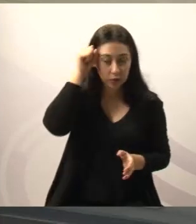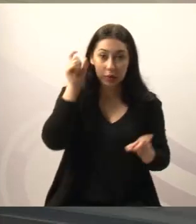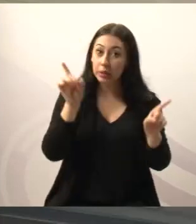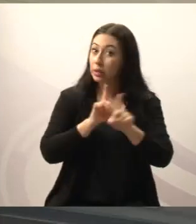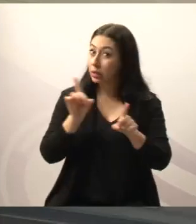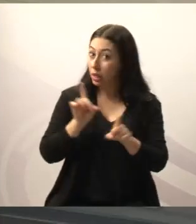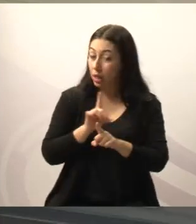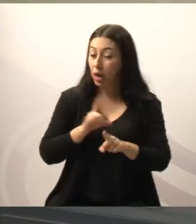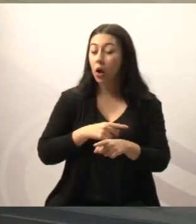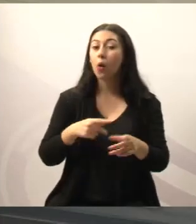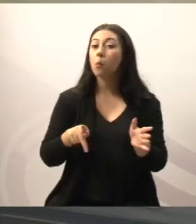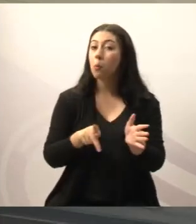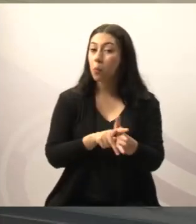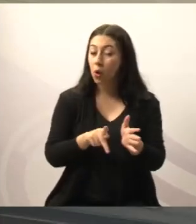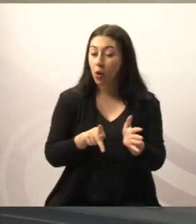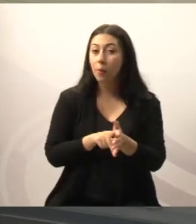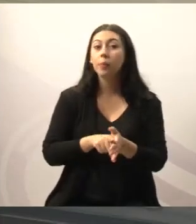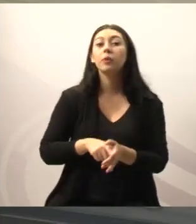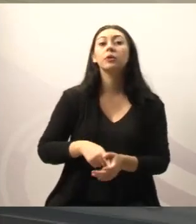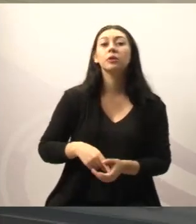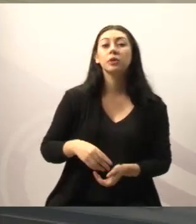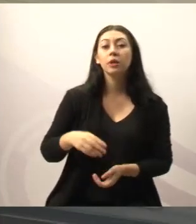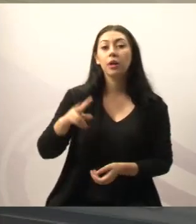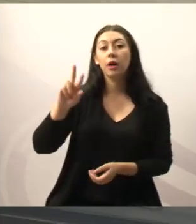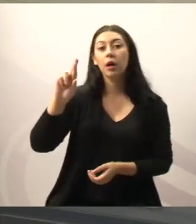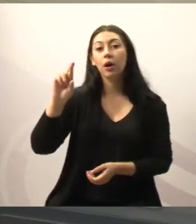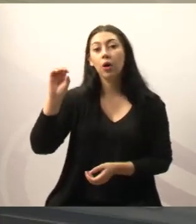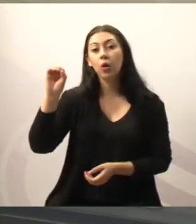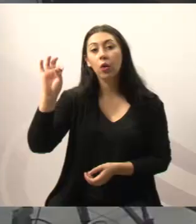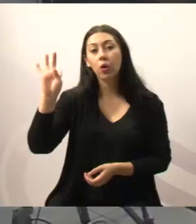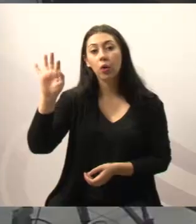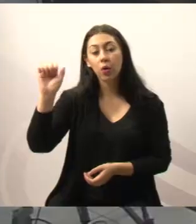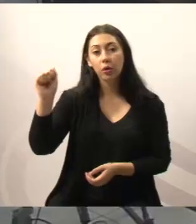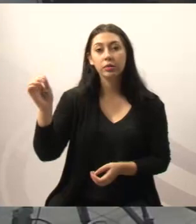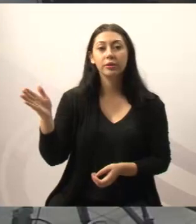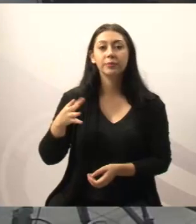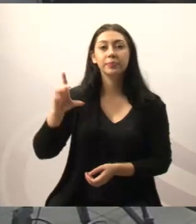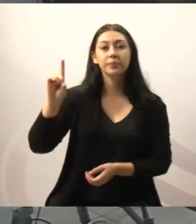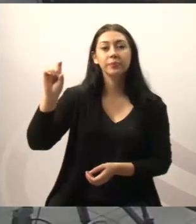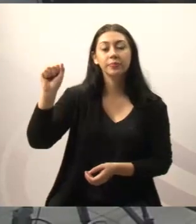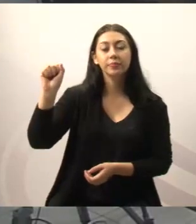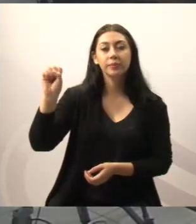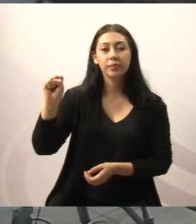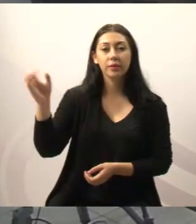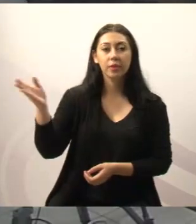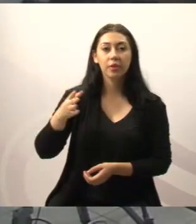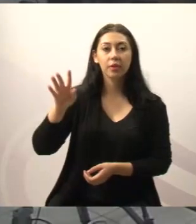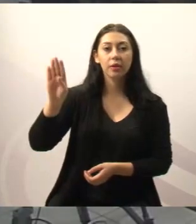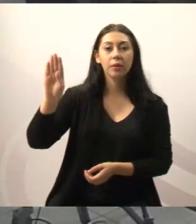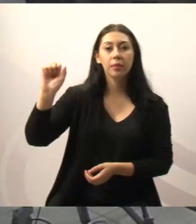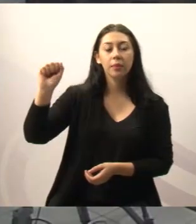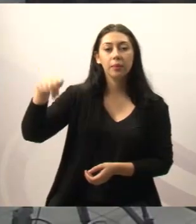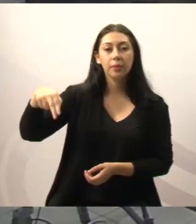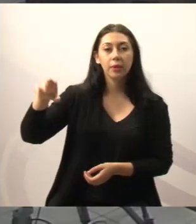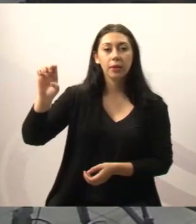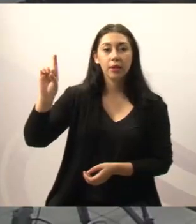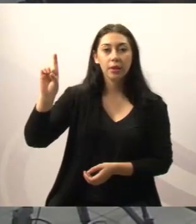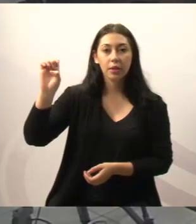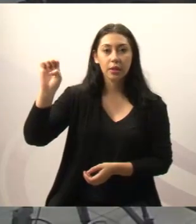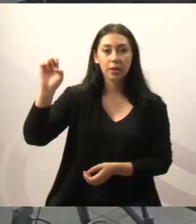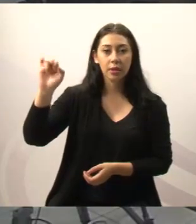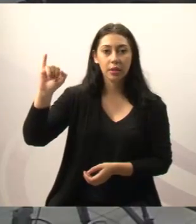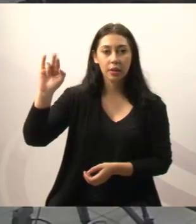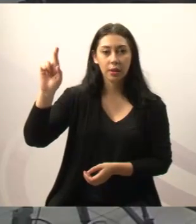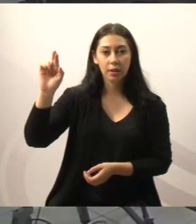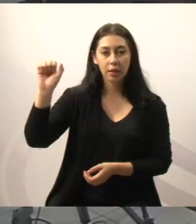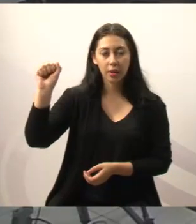vai para Dom Pedro e também aonde que vai para Figueira. Peço o voto favorável dos vereadores. Requerimento